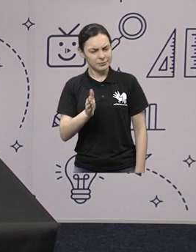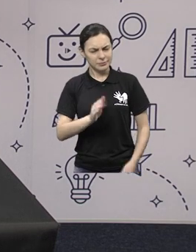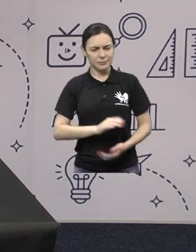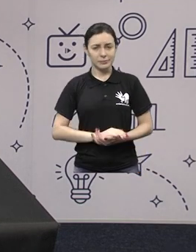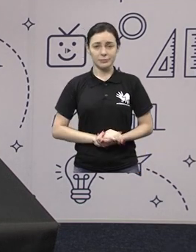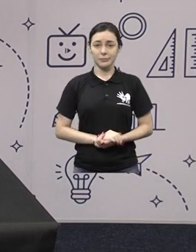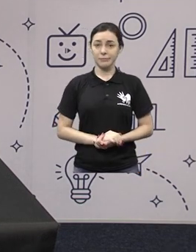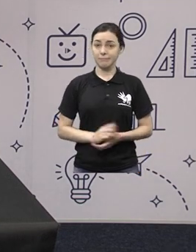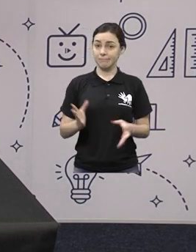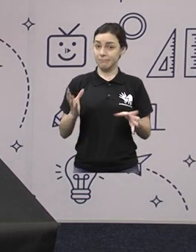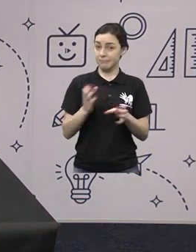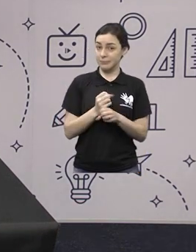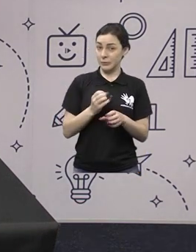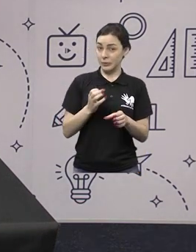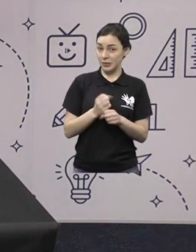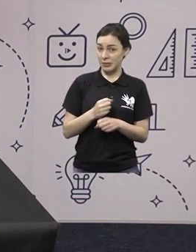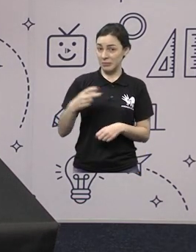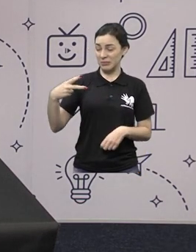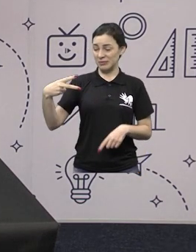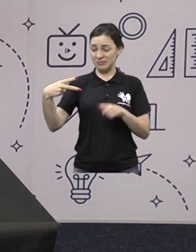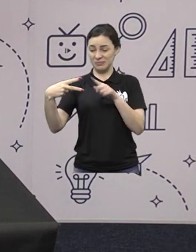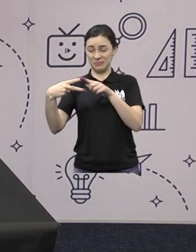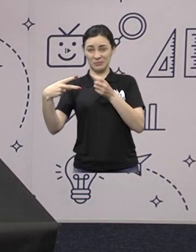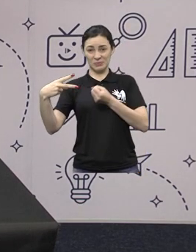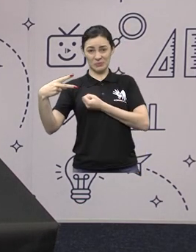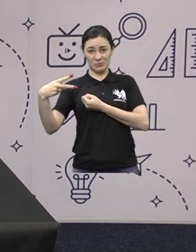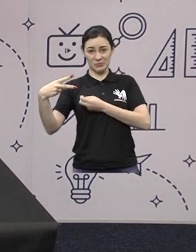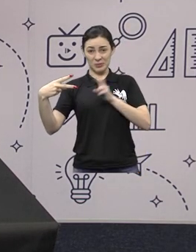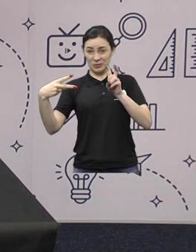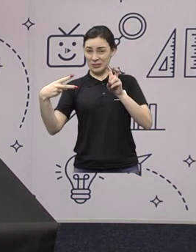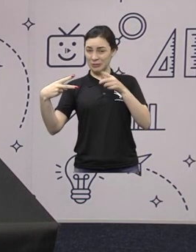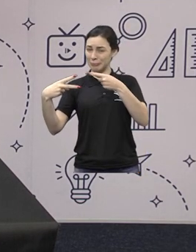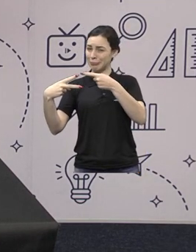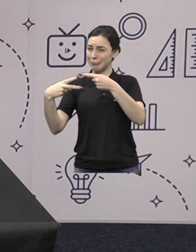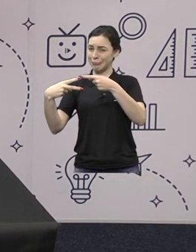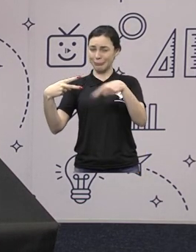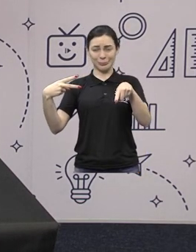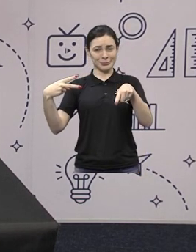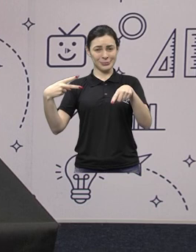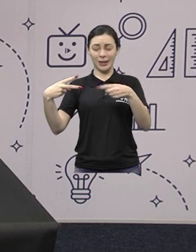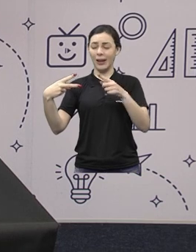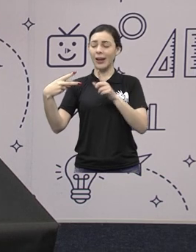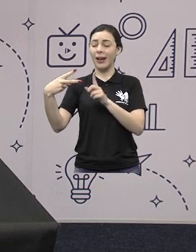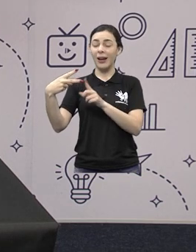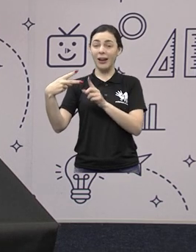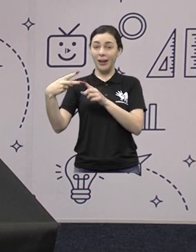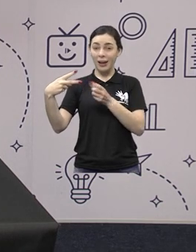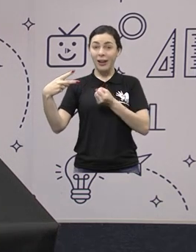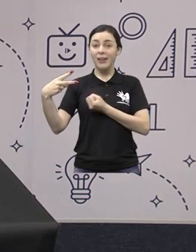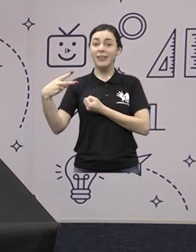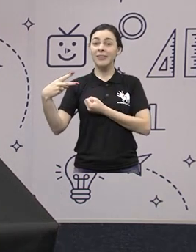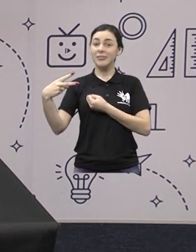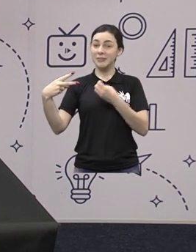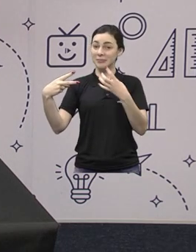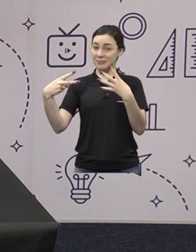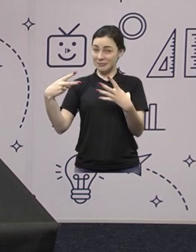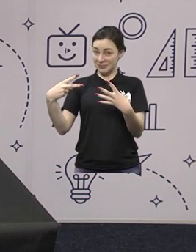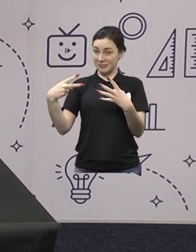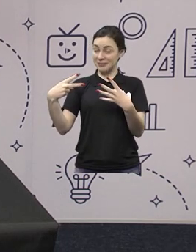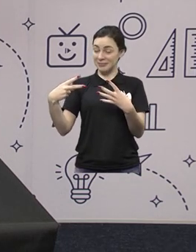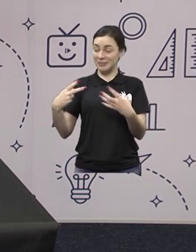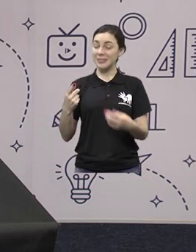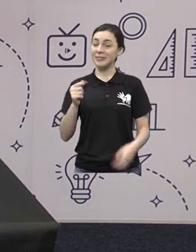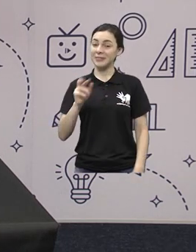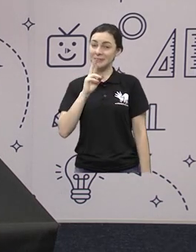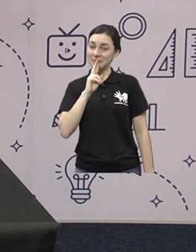já sabem. Como nós contamos, nós vimos que não é o número 5. É o número 4.